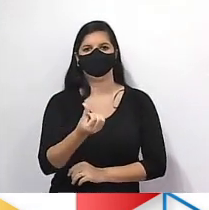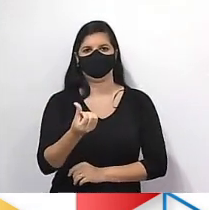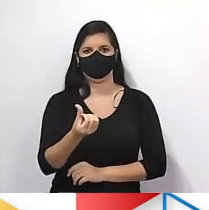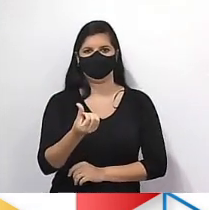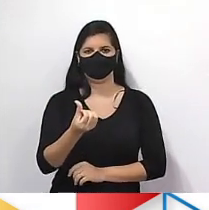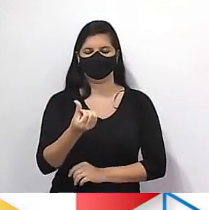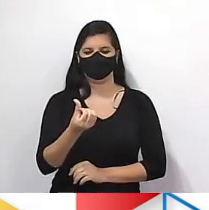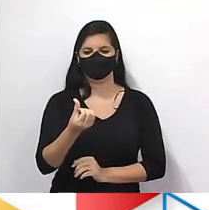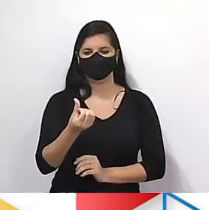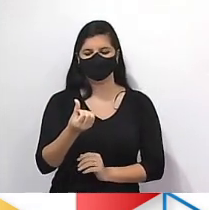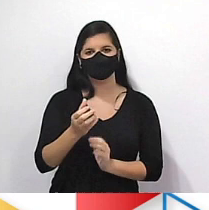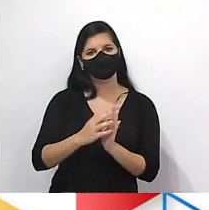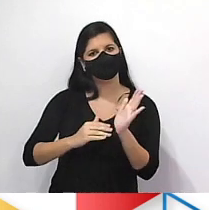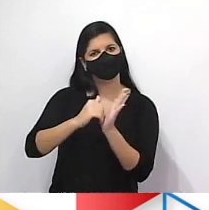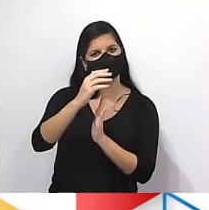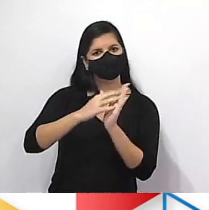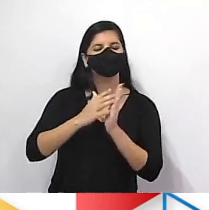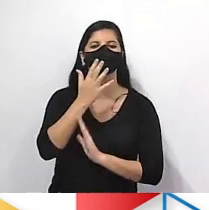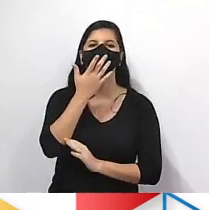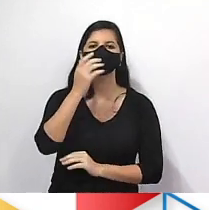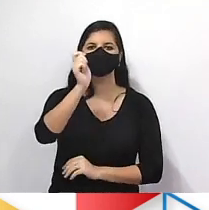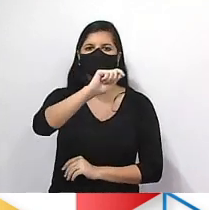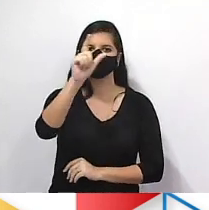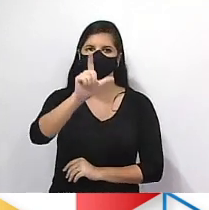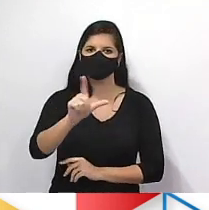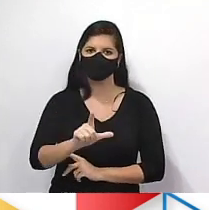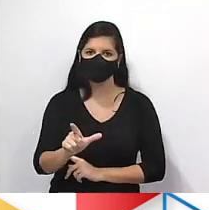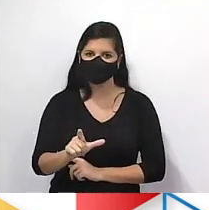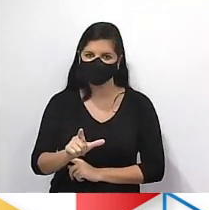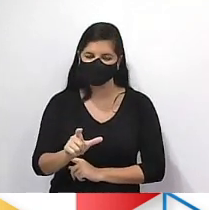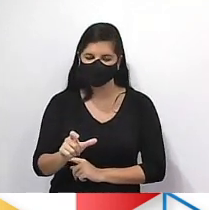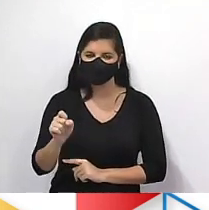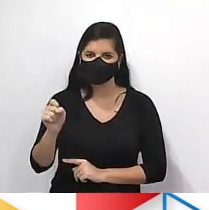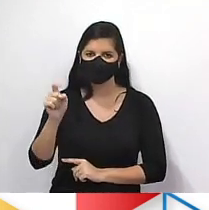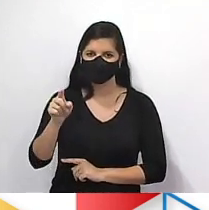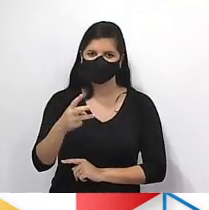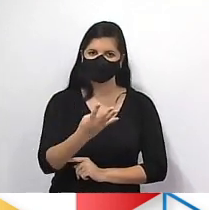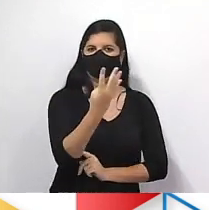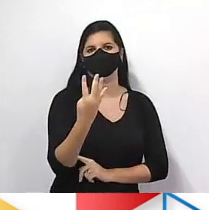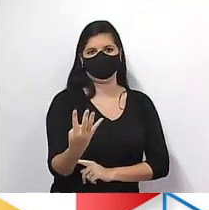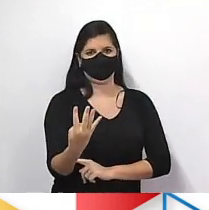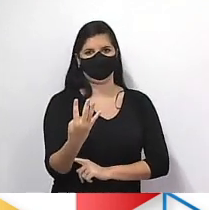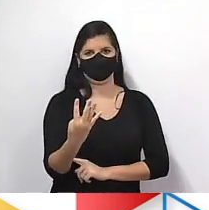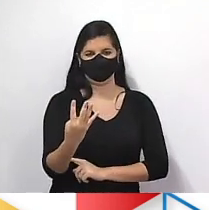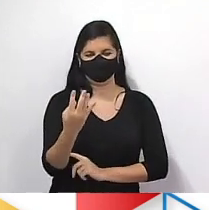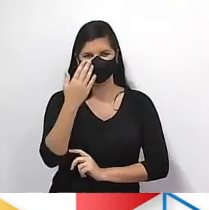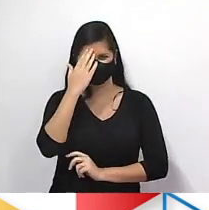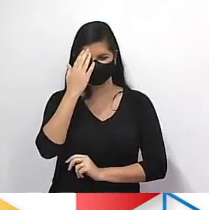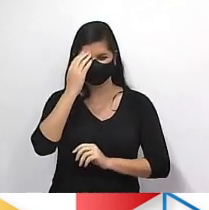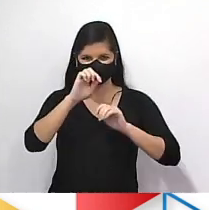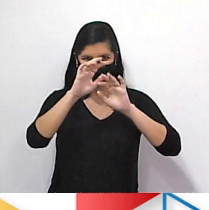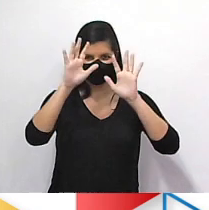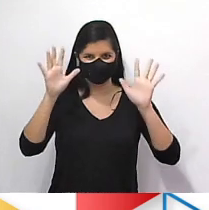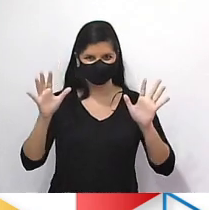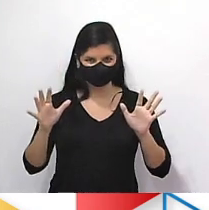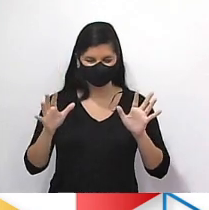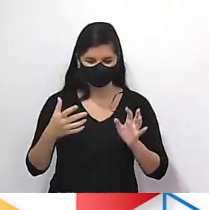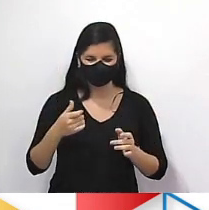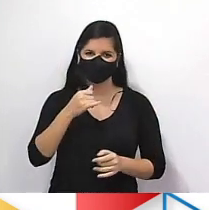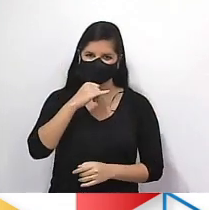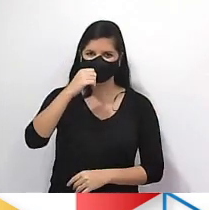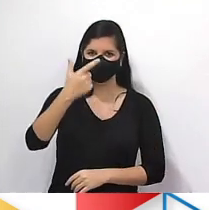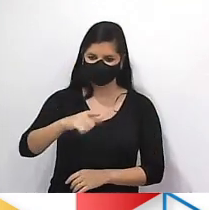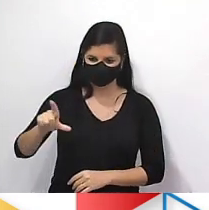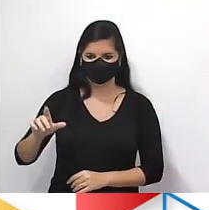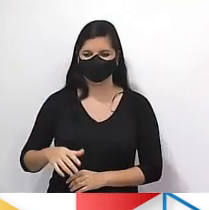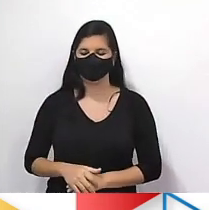6. E as partes que foram pintadas dessas 6 foram 4. Tá claro isso aí? Então vamos ver um outro exemplo